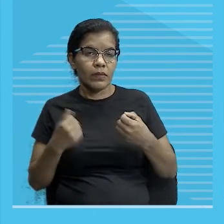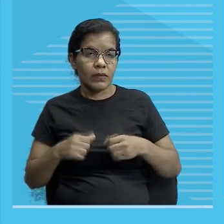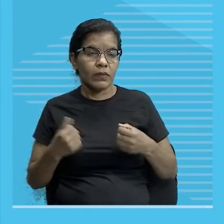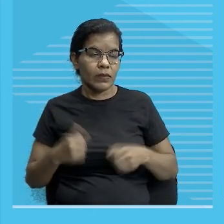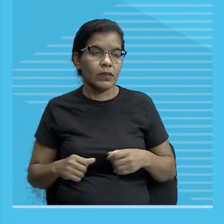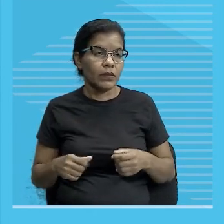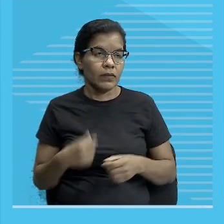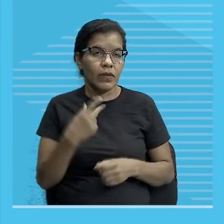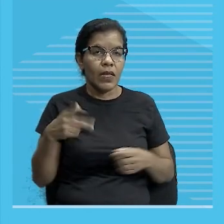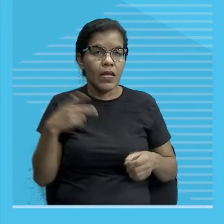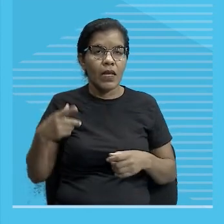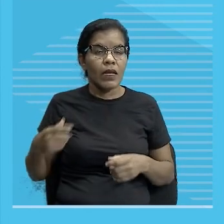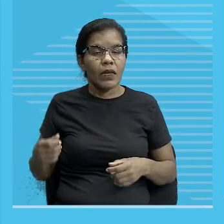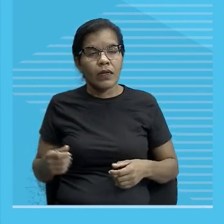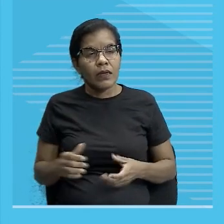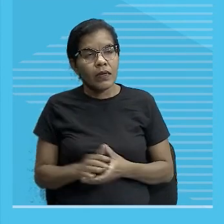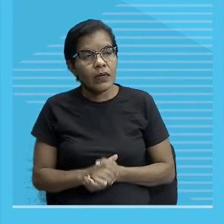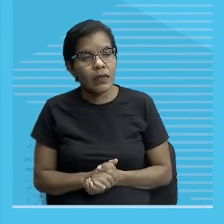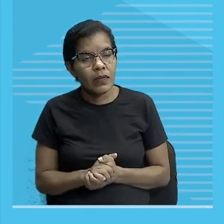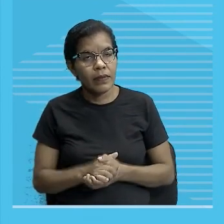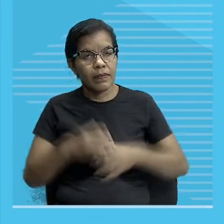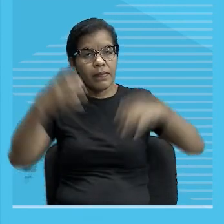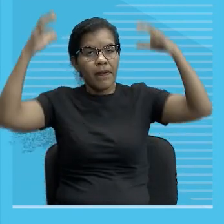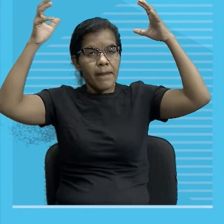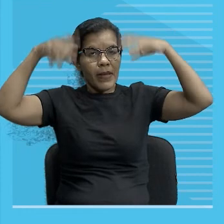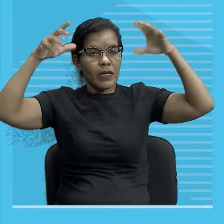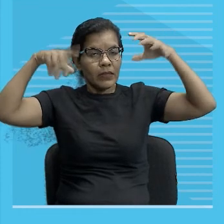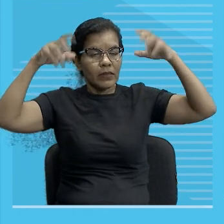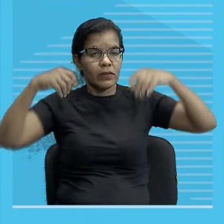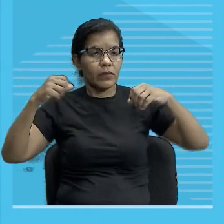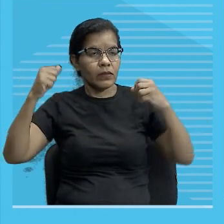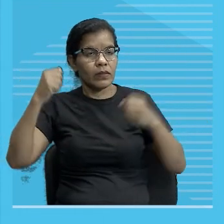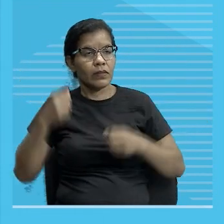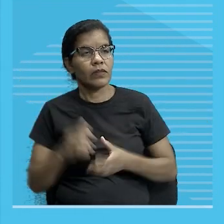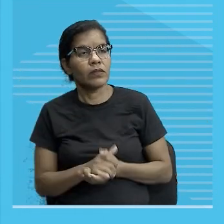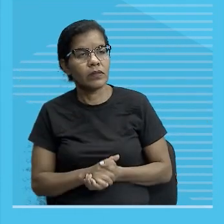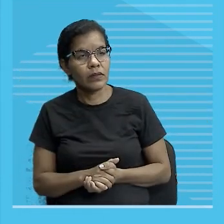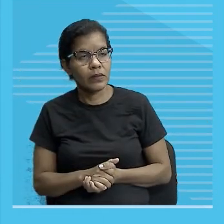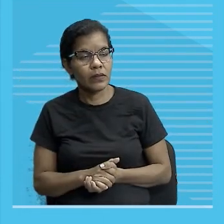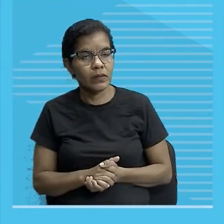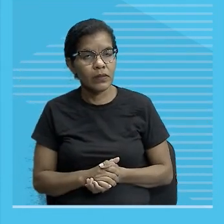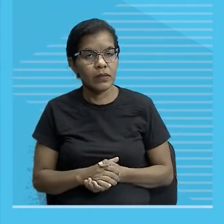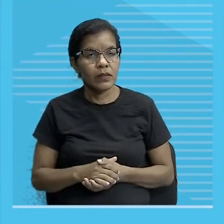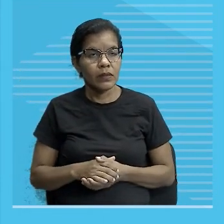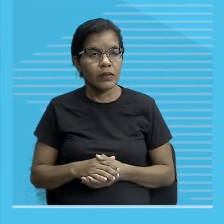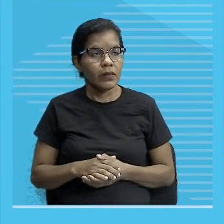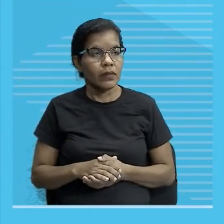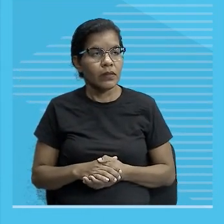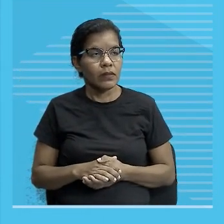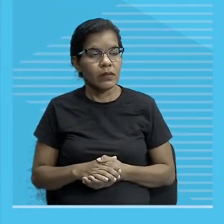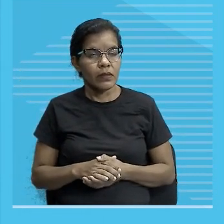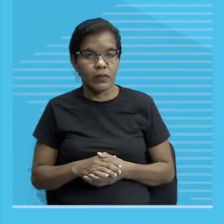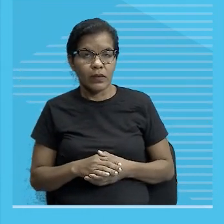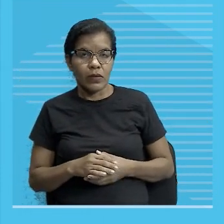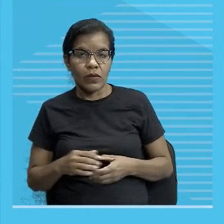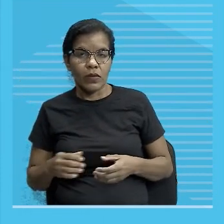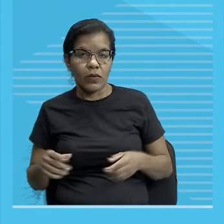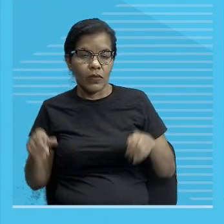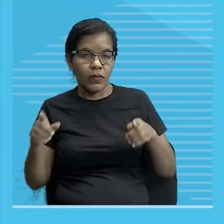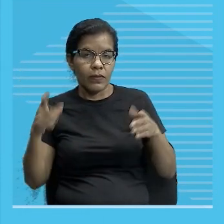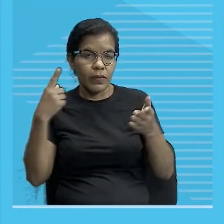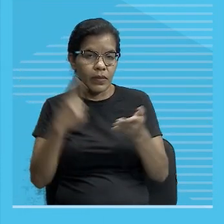Não. Porque a palavra masculina, agora eu combino a preposição a com o artigo o. Ao passo que